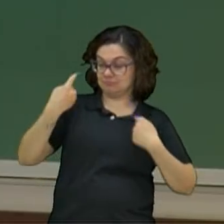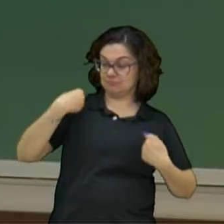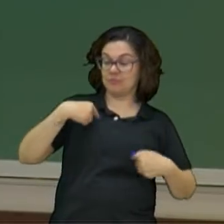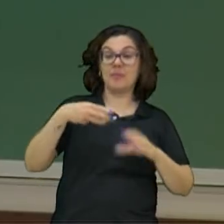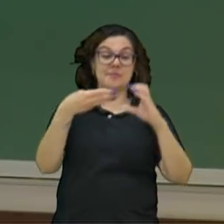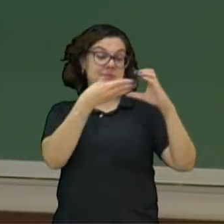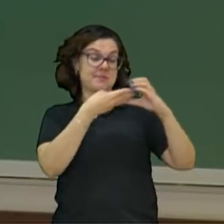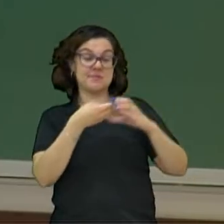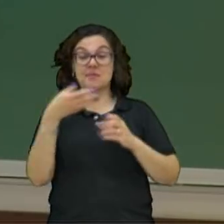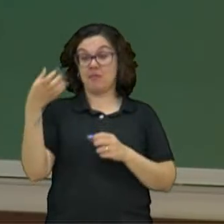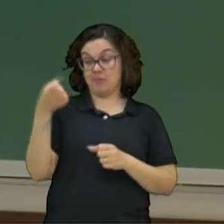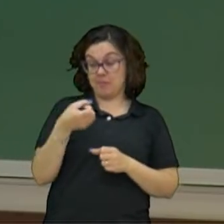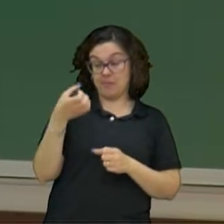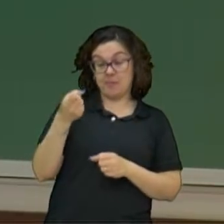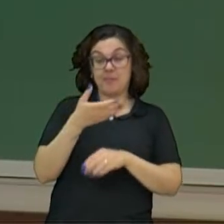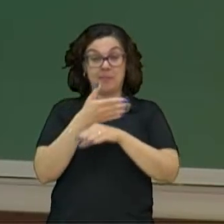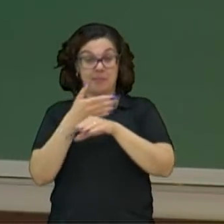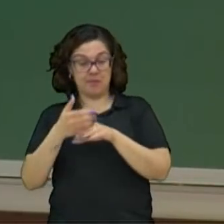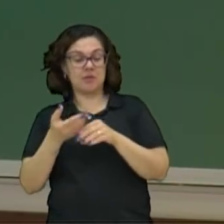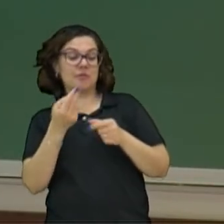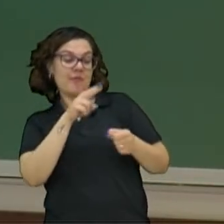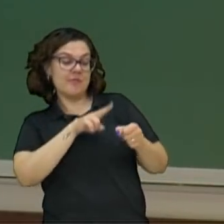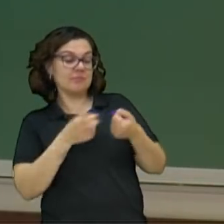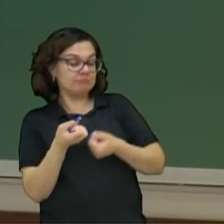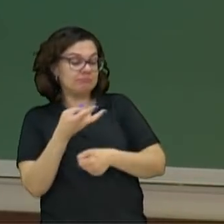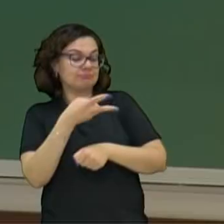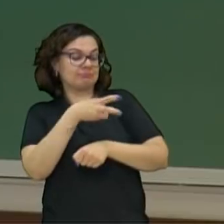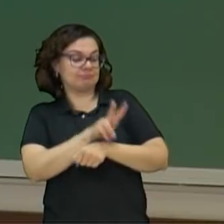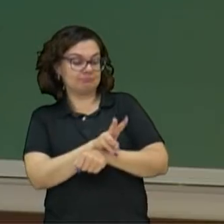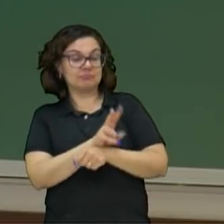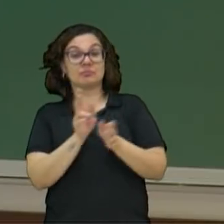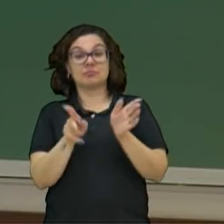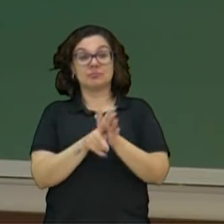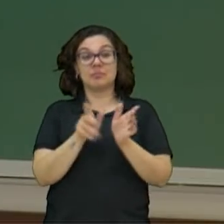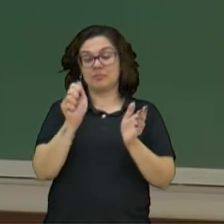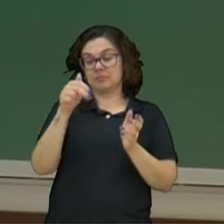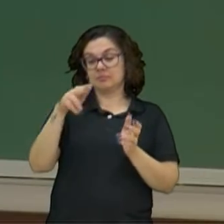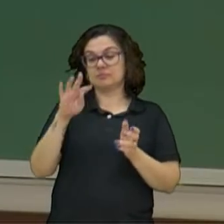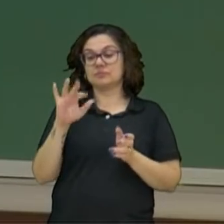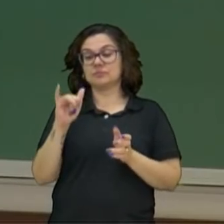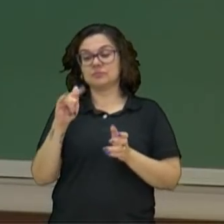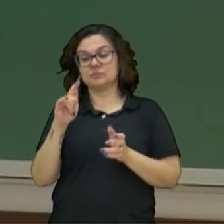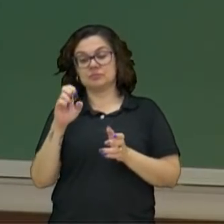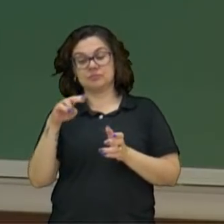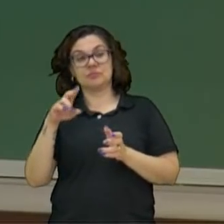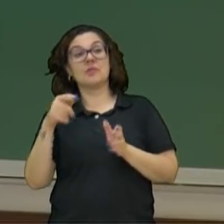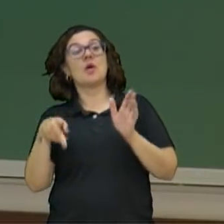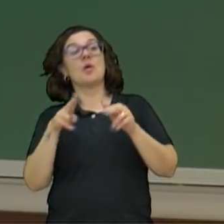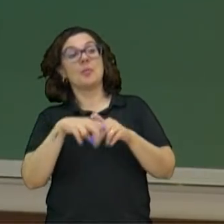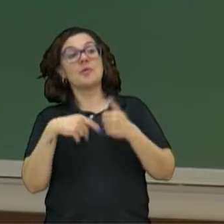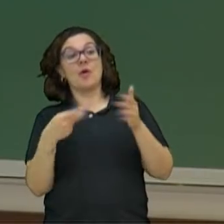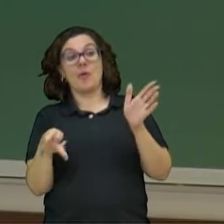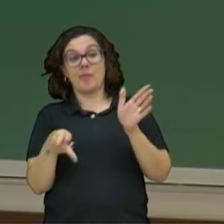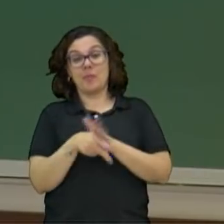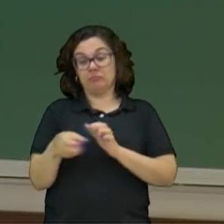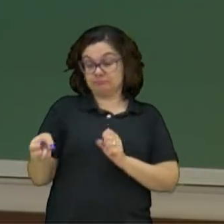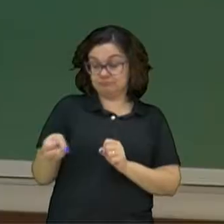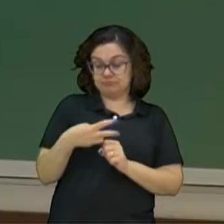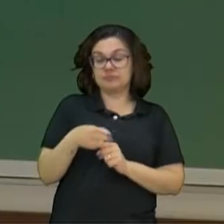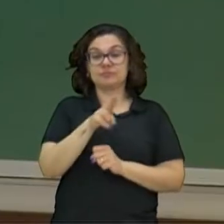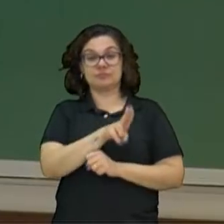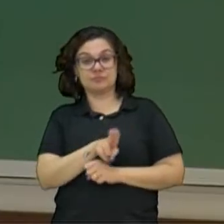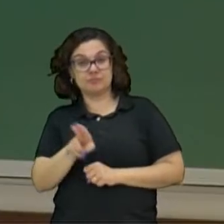glóbulos brancos, né? Então vão produzir anticorpos contra aquele antígeno, tá? Por isso que é o próprio veneno que vai ser utilizado